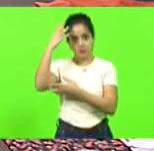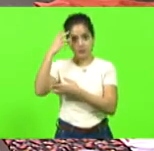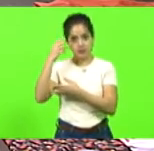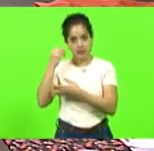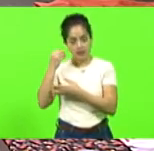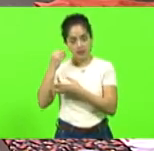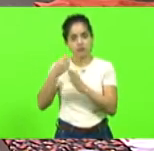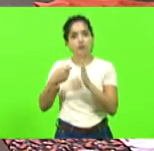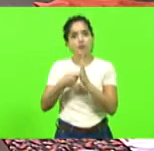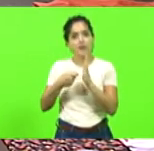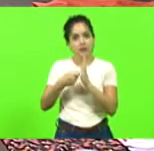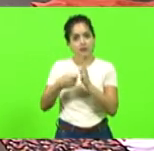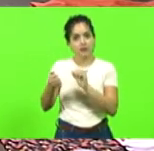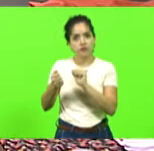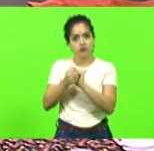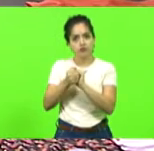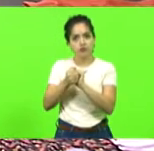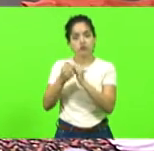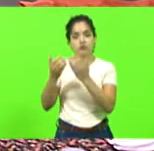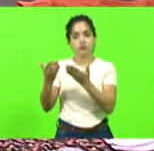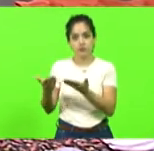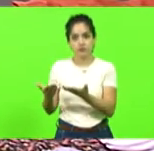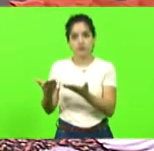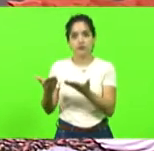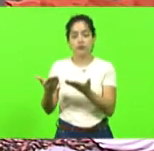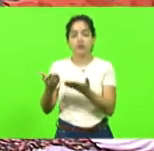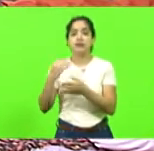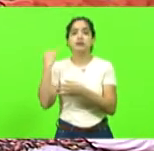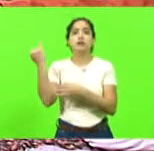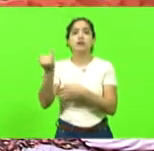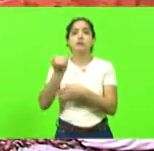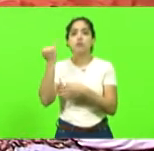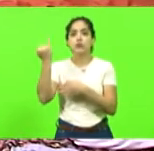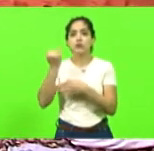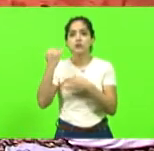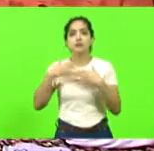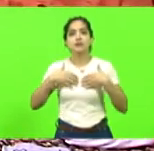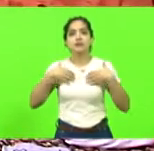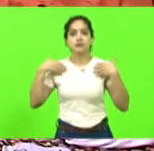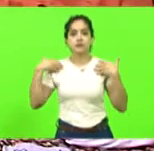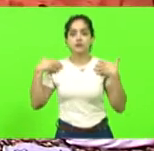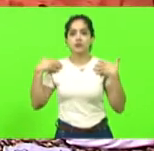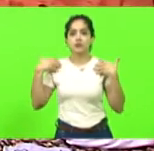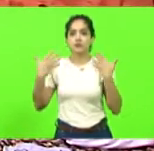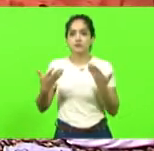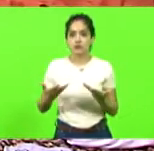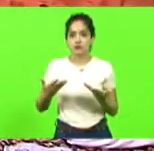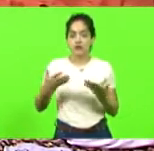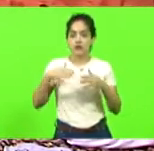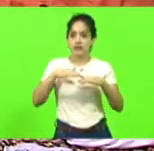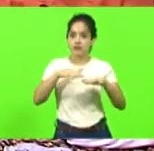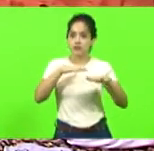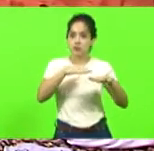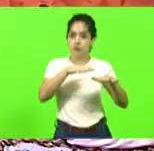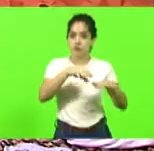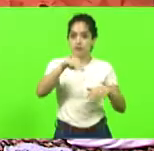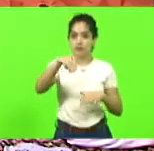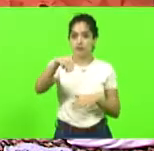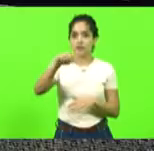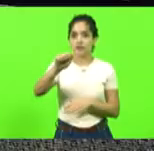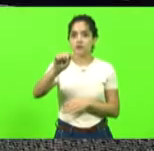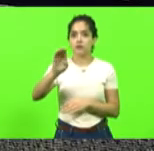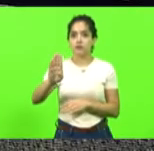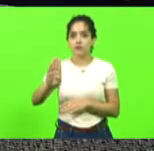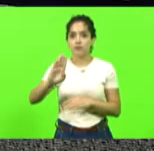luta Luciane, e dizer da importância dessa homenagem ao MAB, né, a esse movimento que em todo